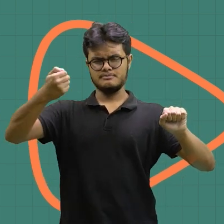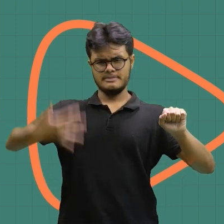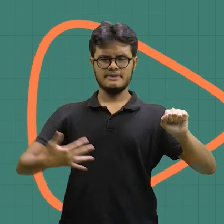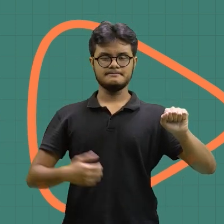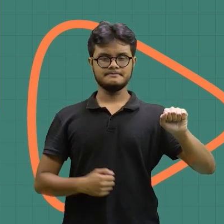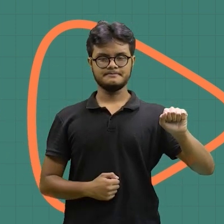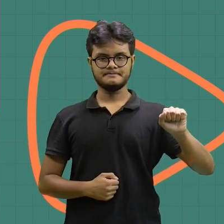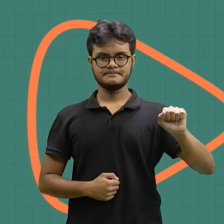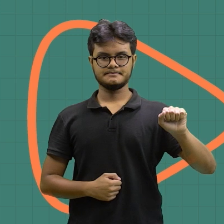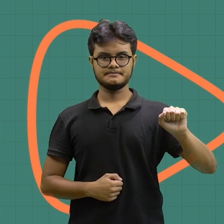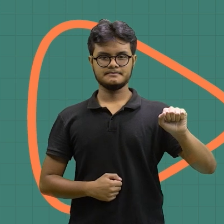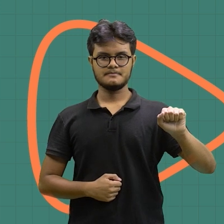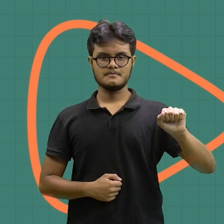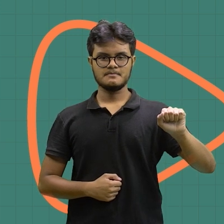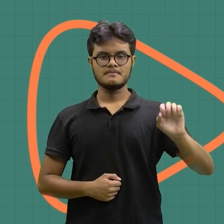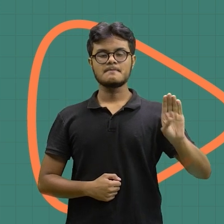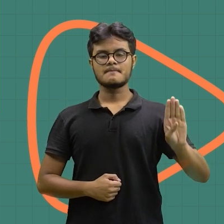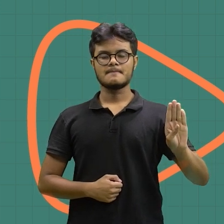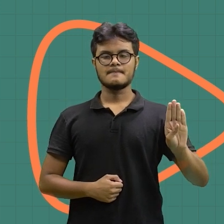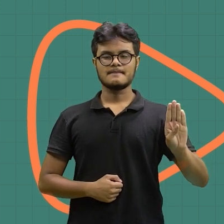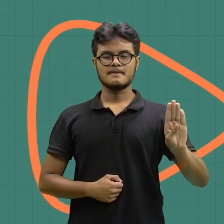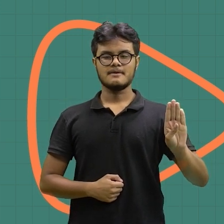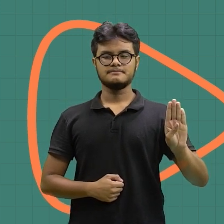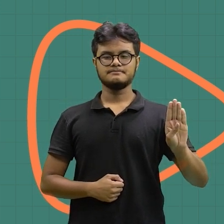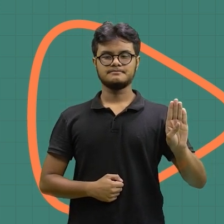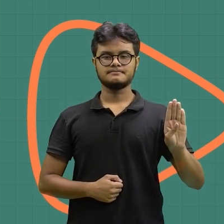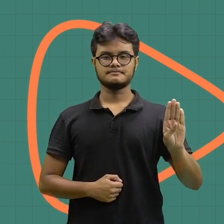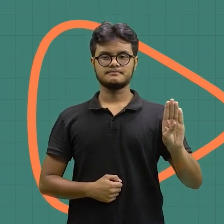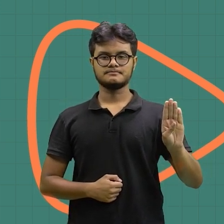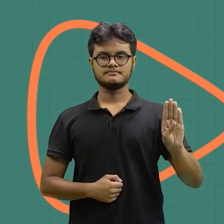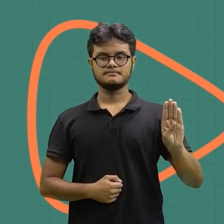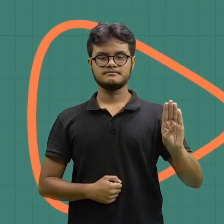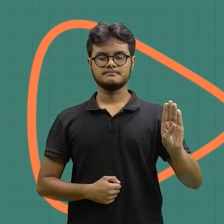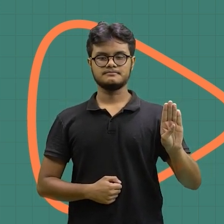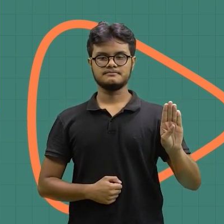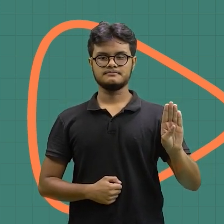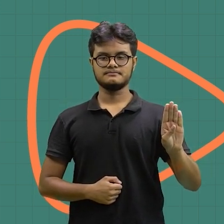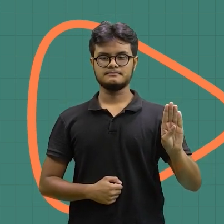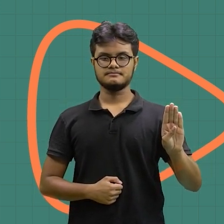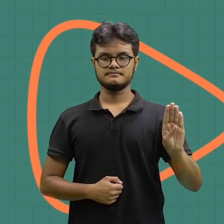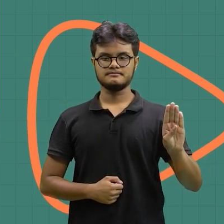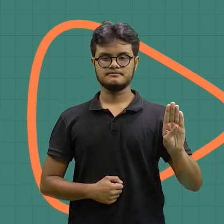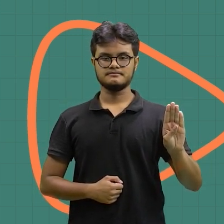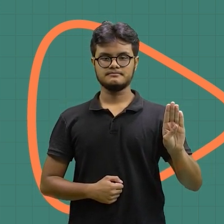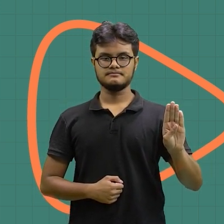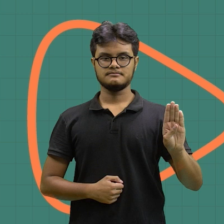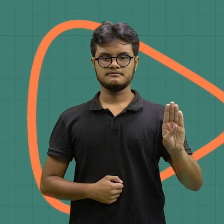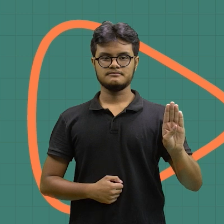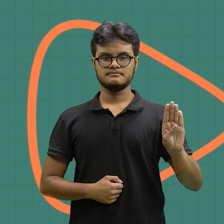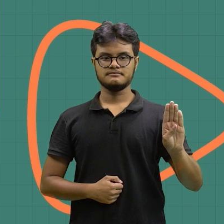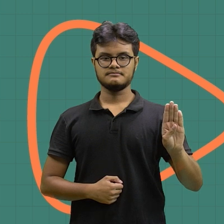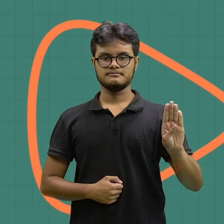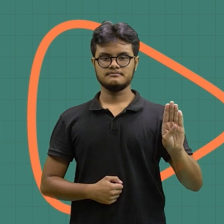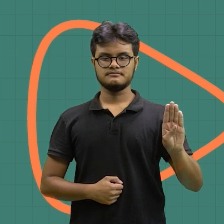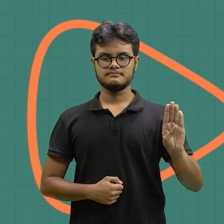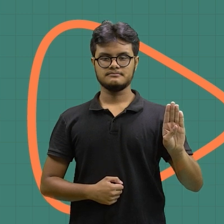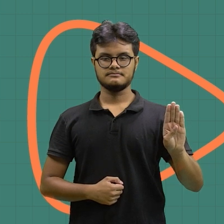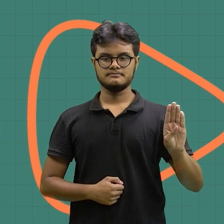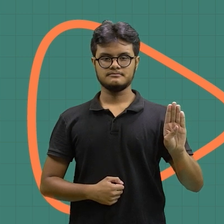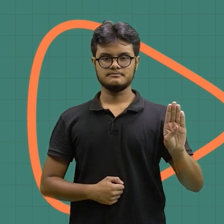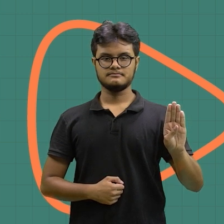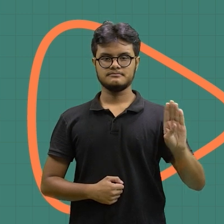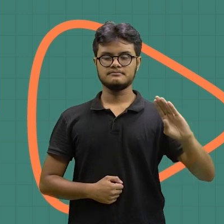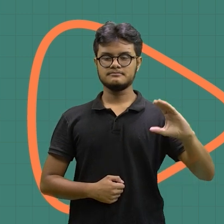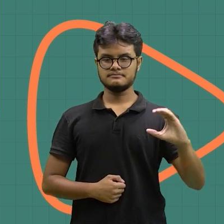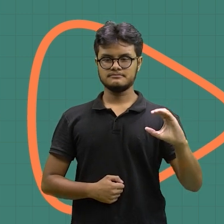toalha não se eletriza. Letra B. Ambos se eletrizam, mas as cargas geradas no papel toalha escoam para o corpo do estudante.